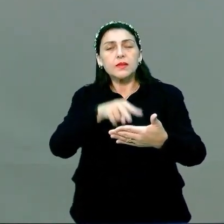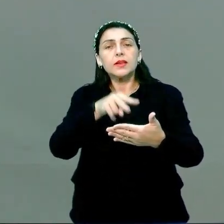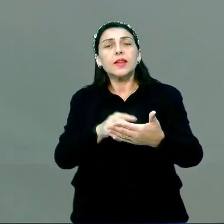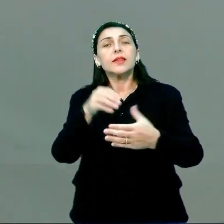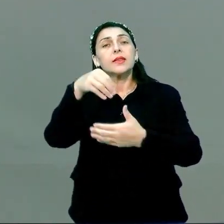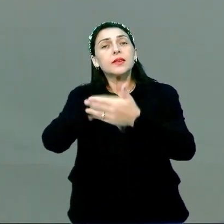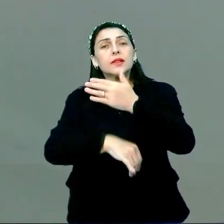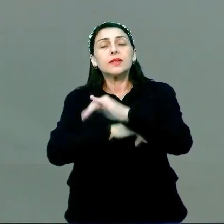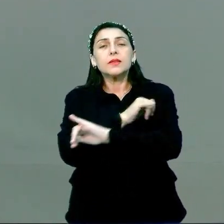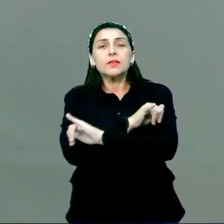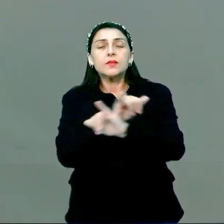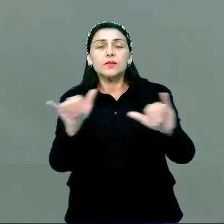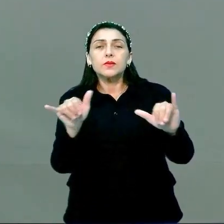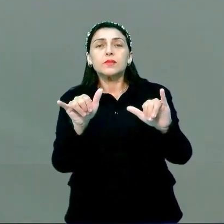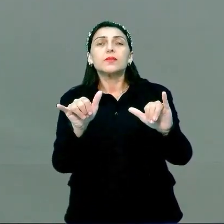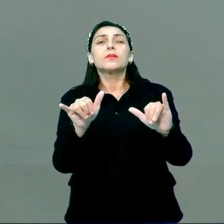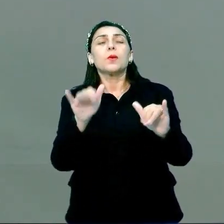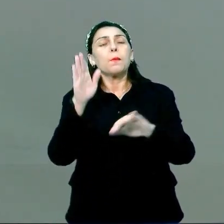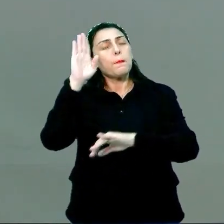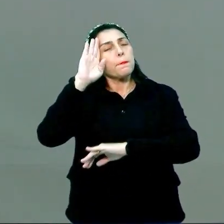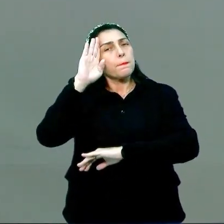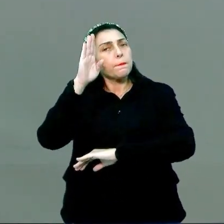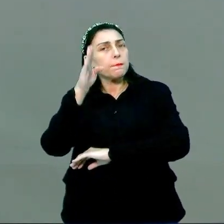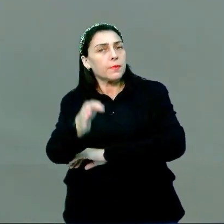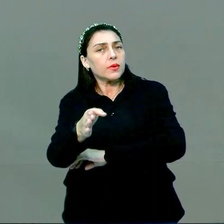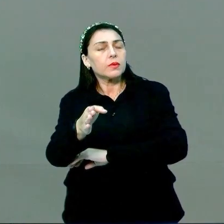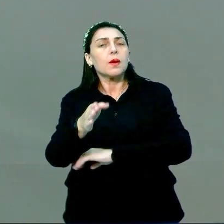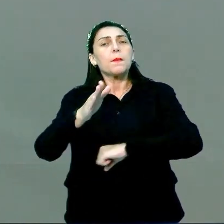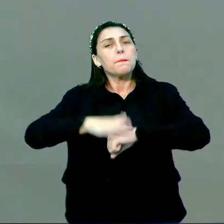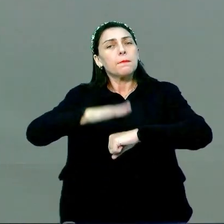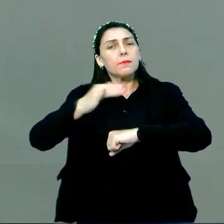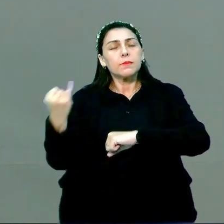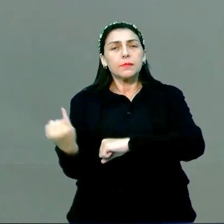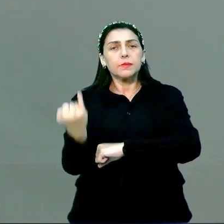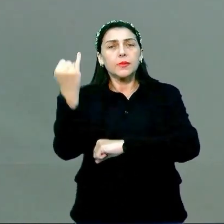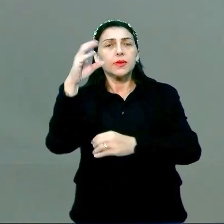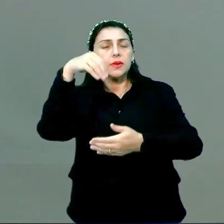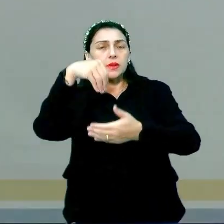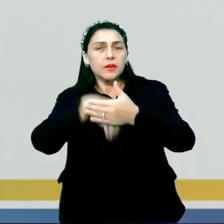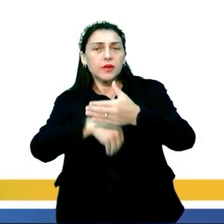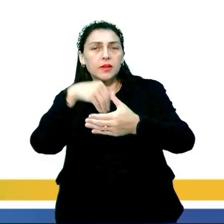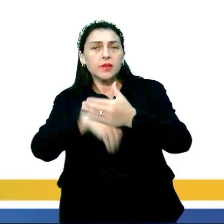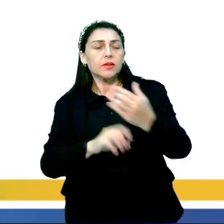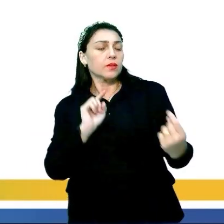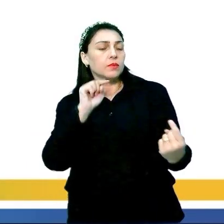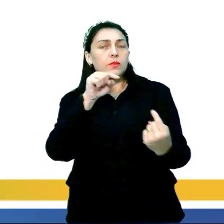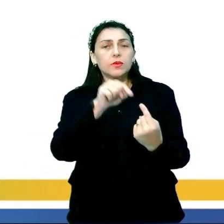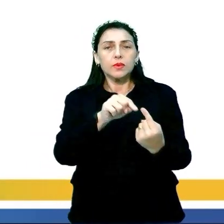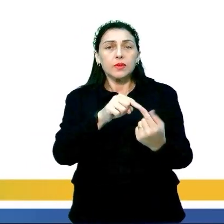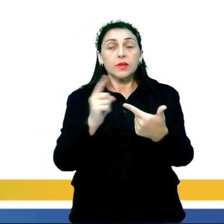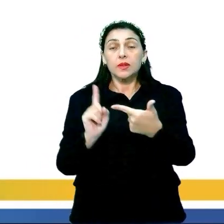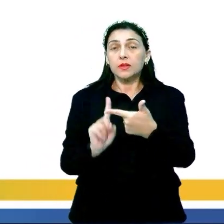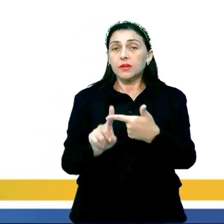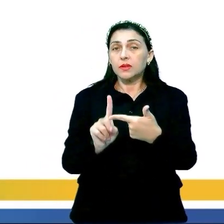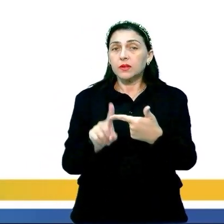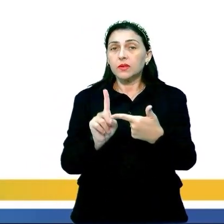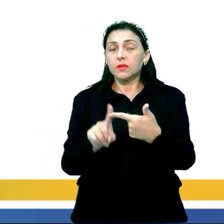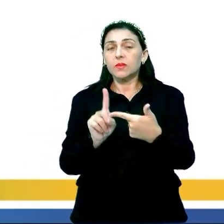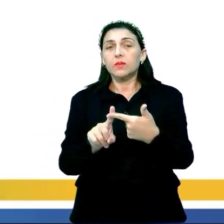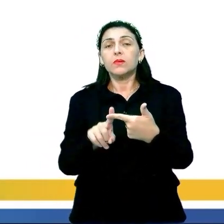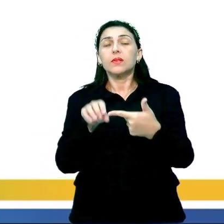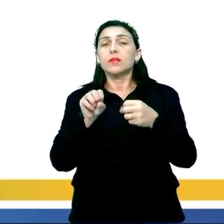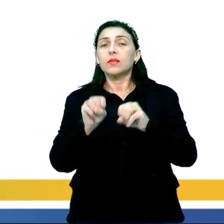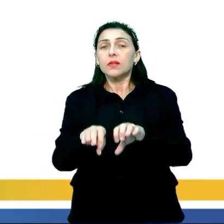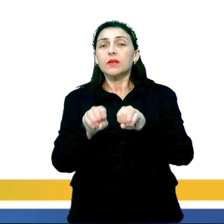da informação, é que é o ponto principal, é o mais importante dentro dessa função. Na segunda, que nós iremos